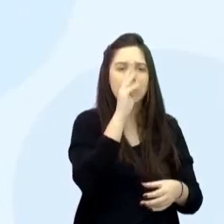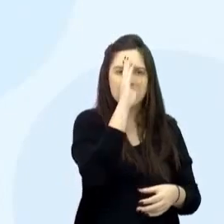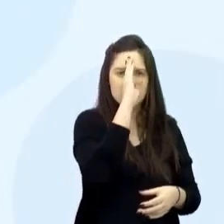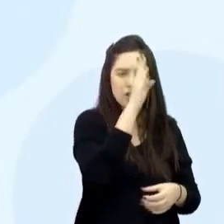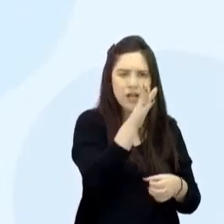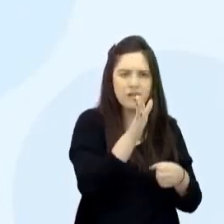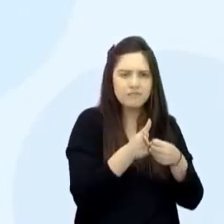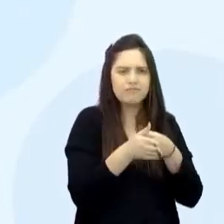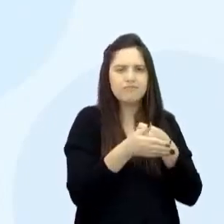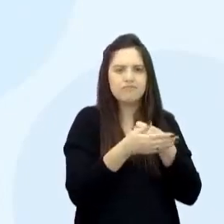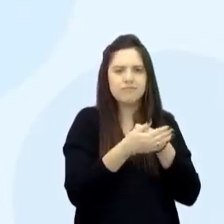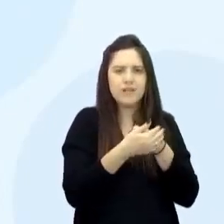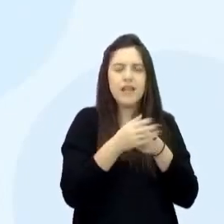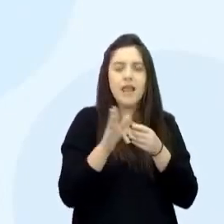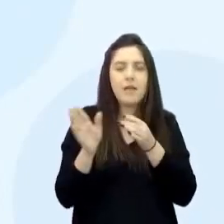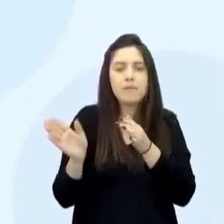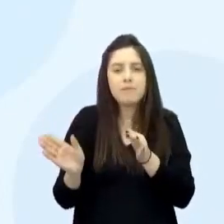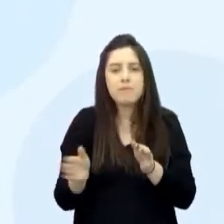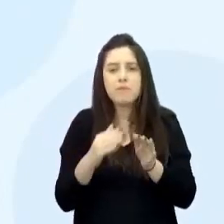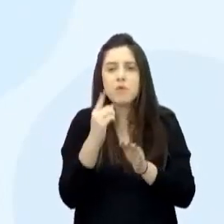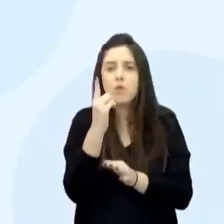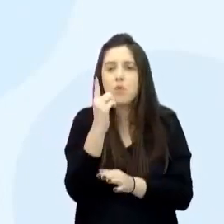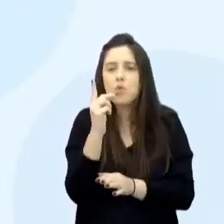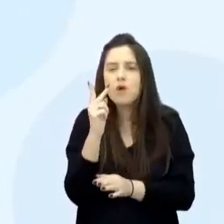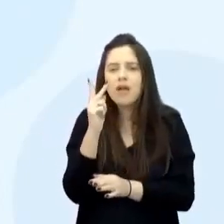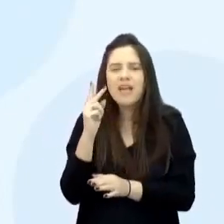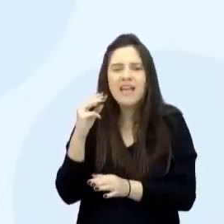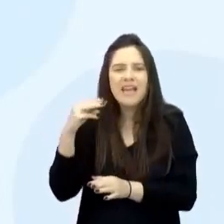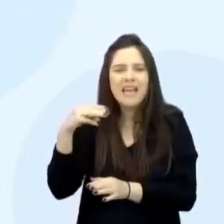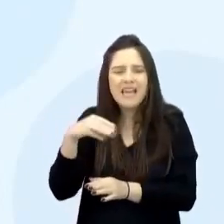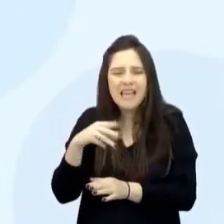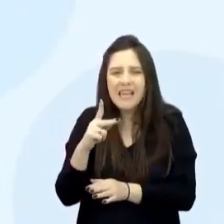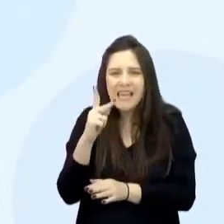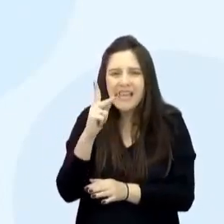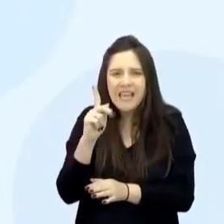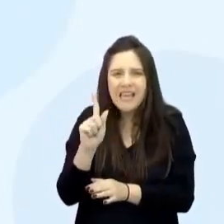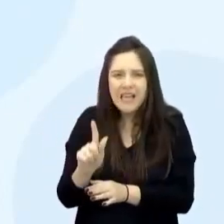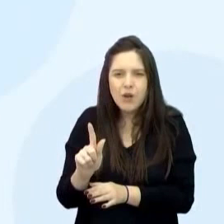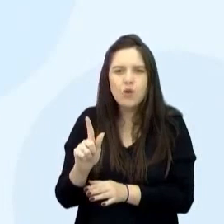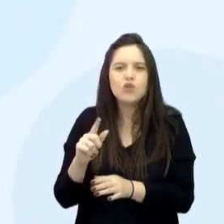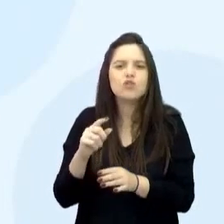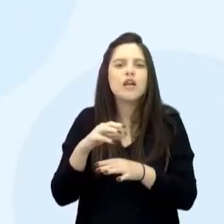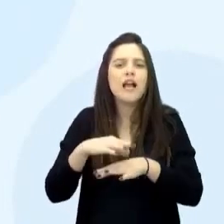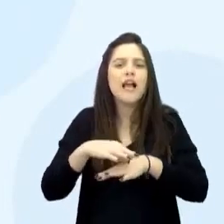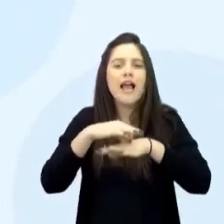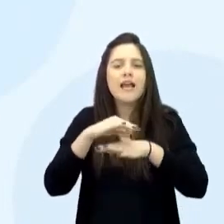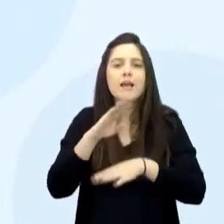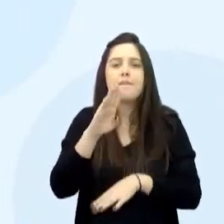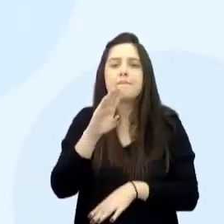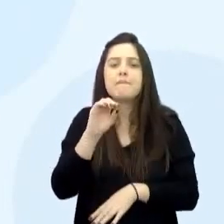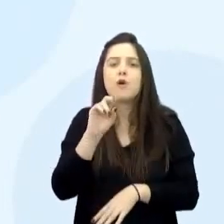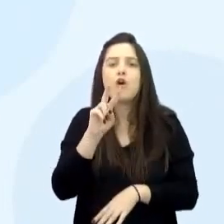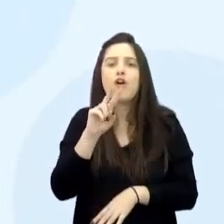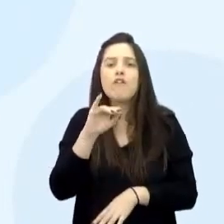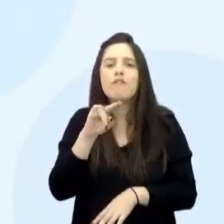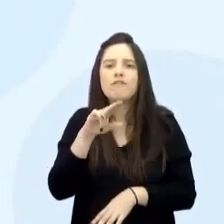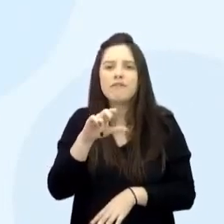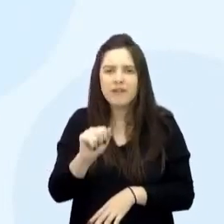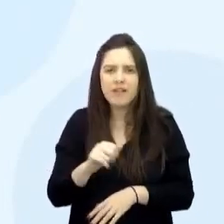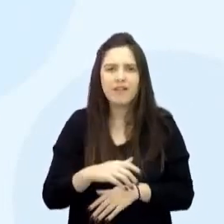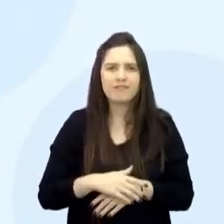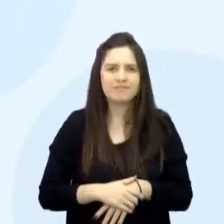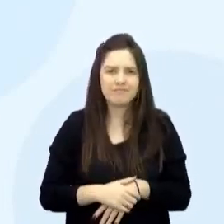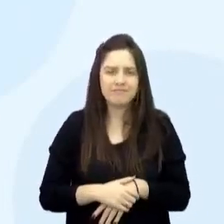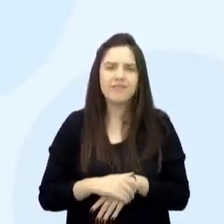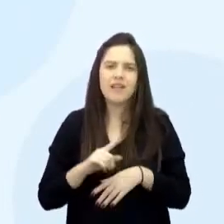indireta na produção de 1 quilo de carne bovina, tá certo? Então isso aqui nós podemos fazer